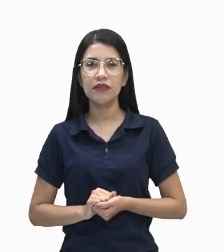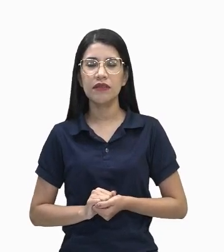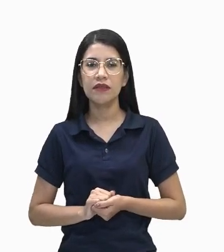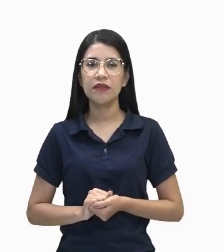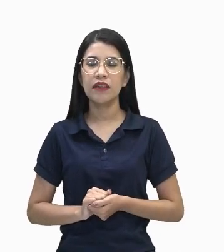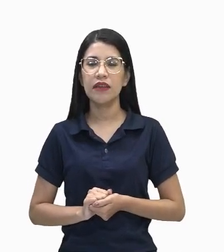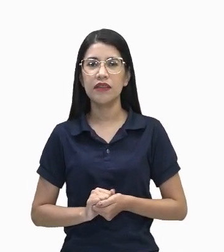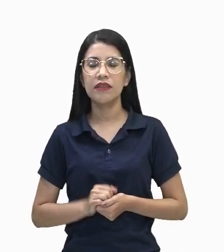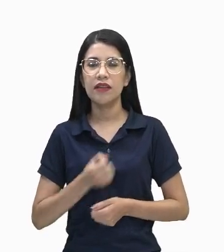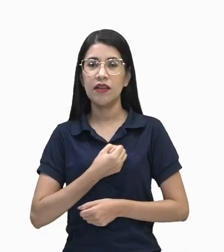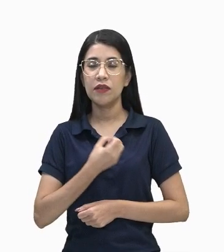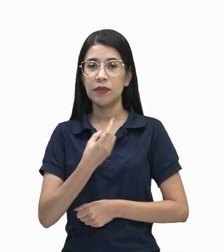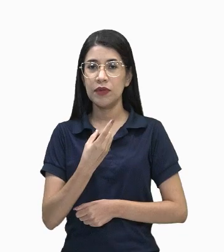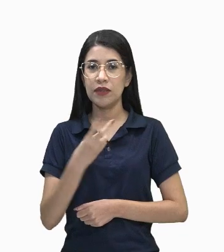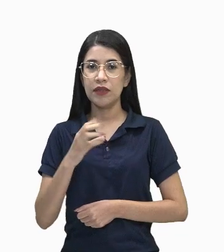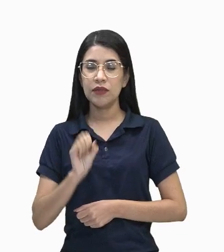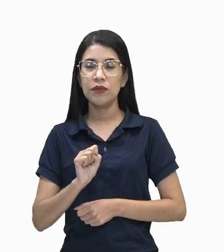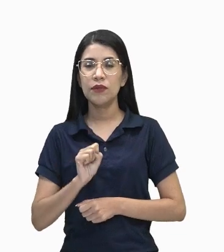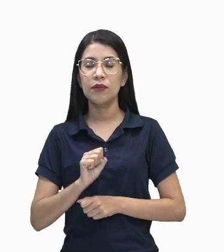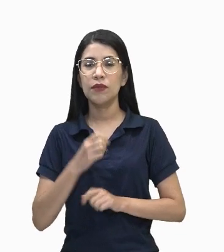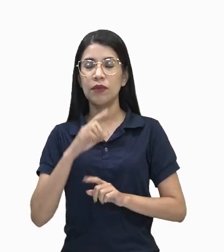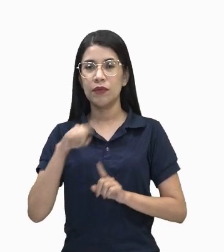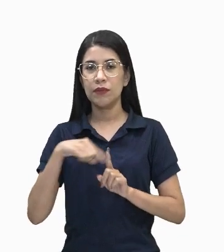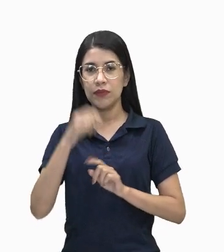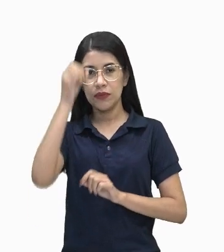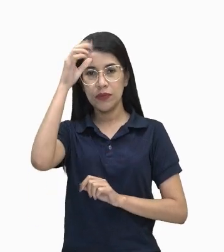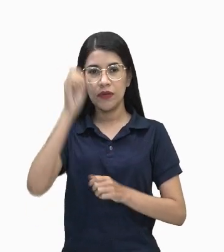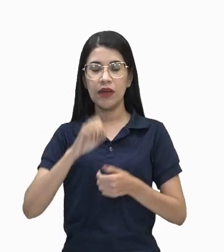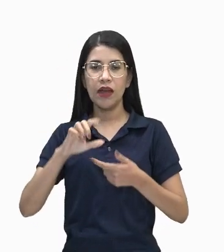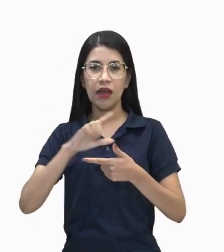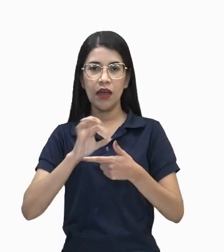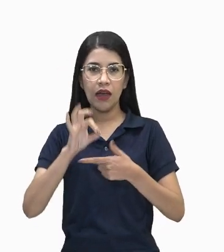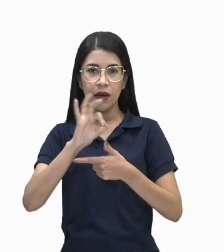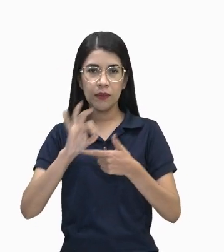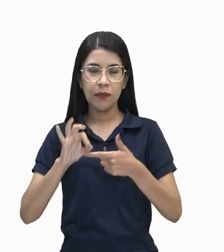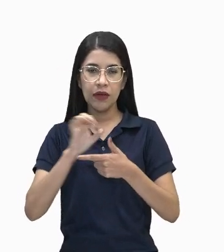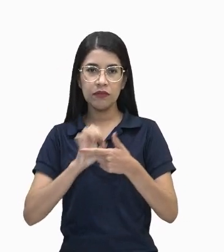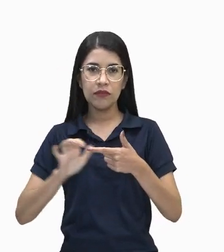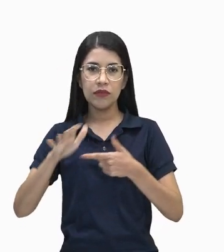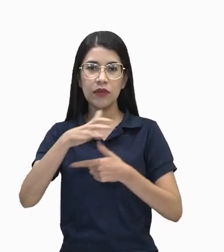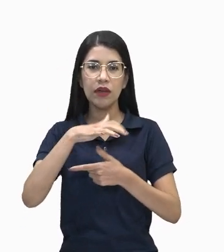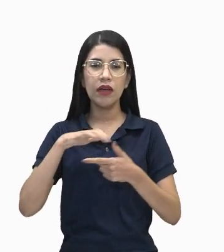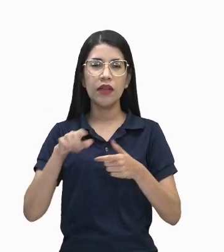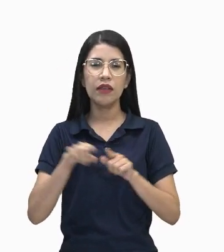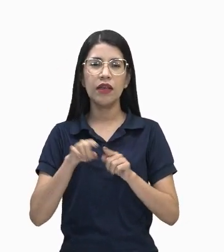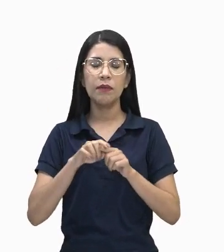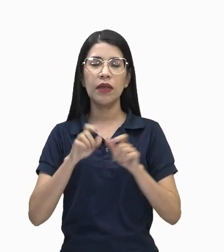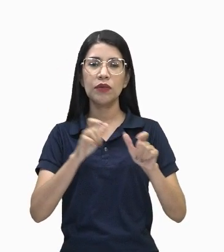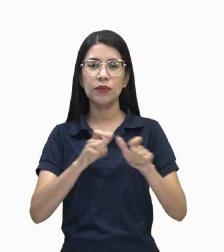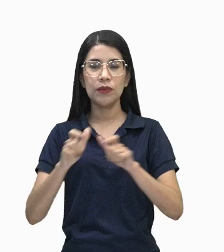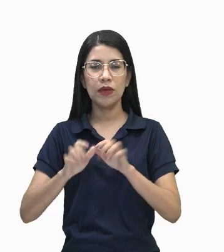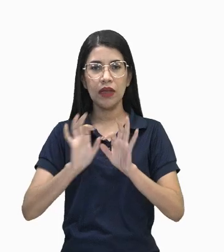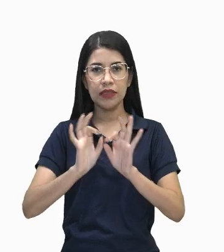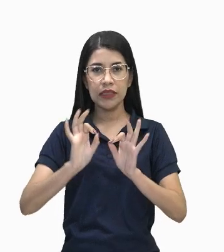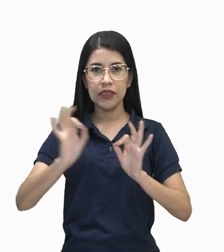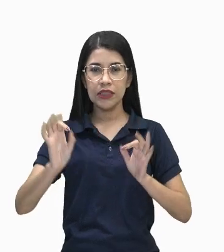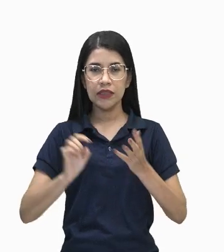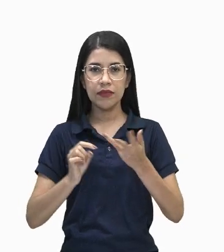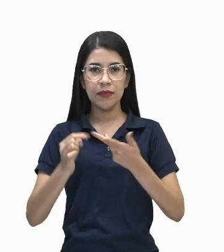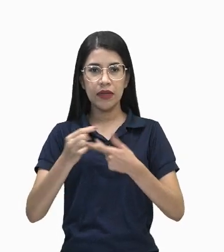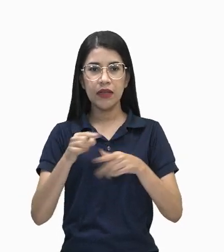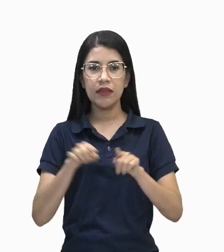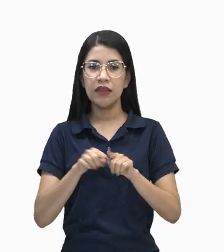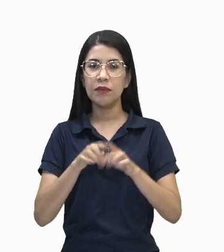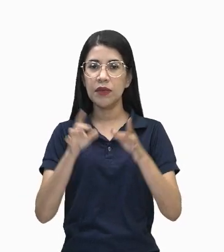número 18, objeto de conhecimento, geometria espacial métrica 1, posições relativas, distâncias,